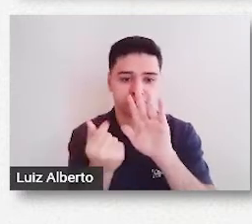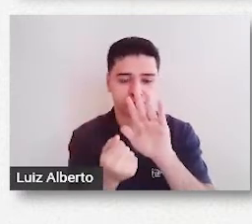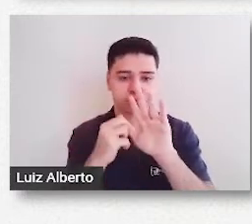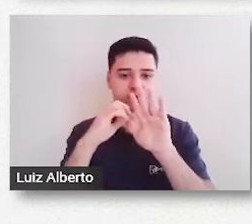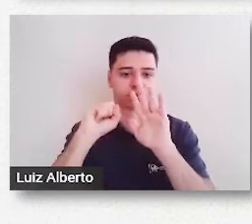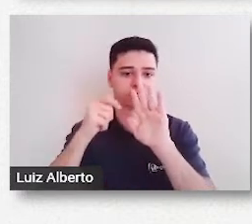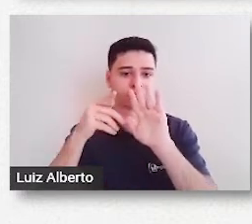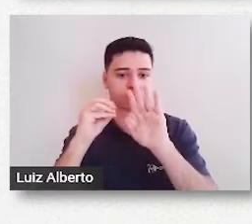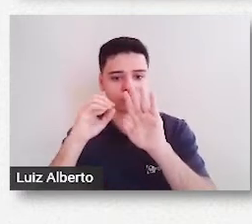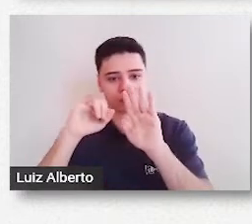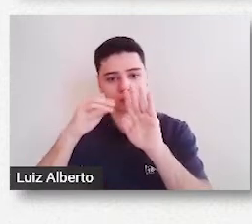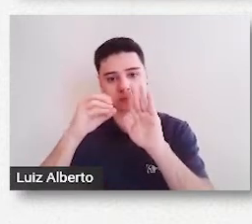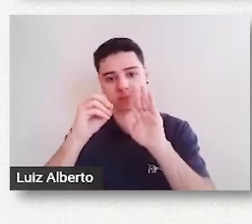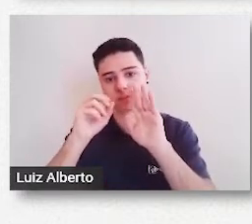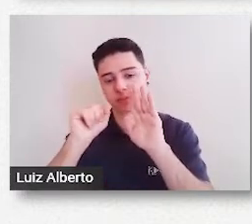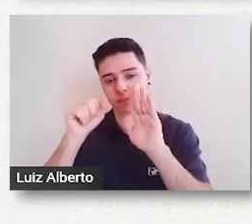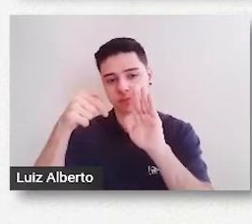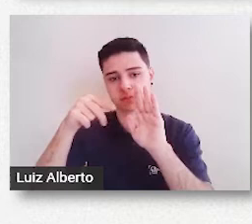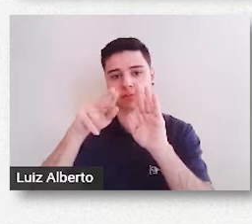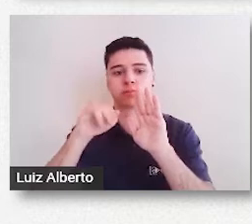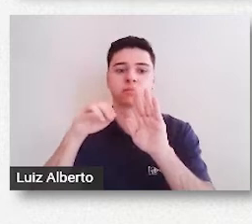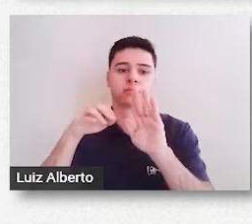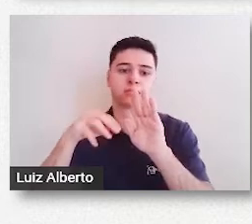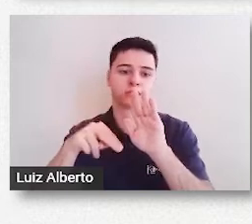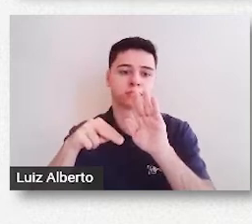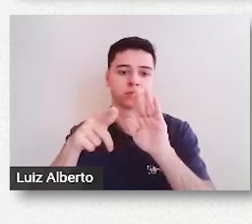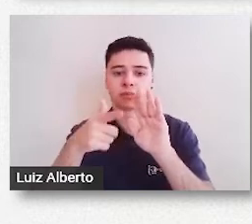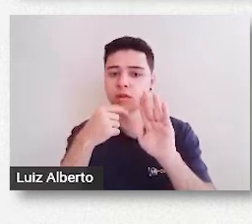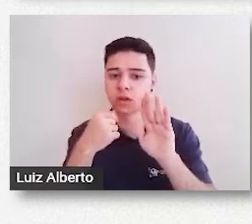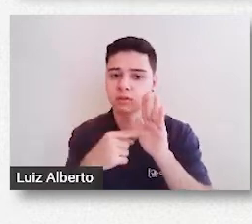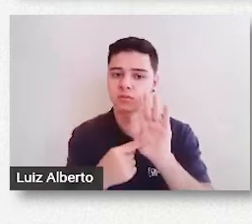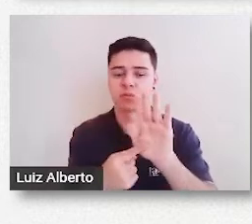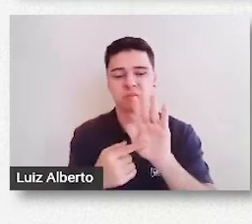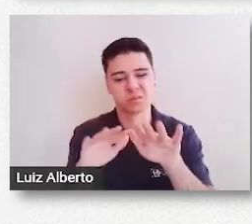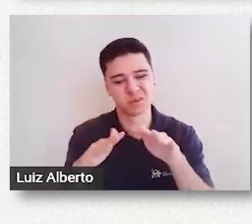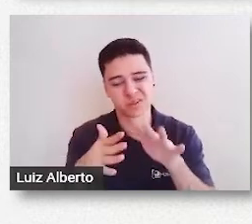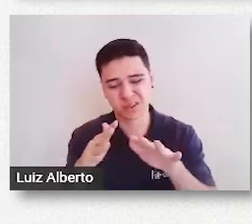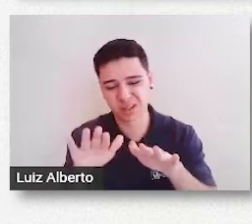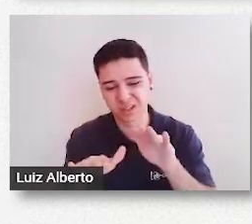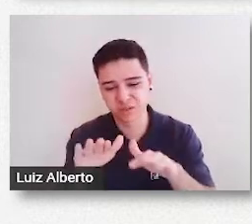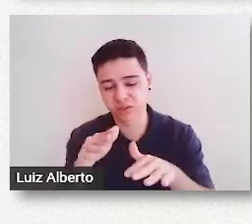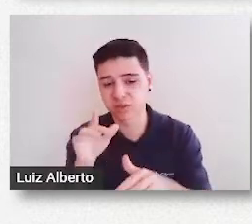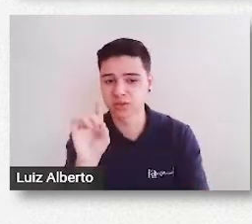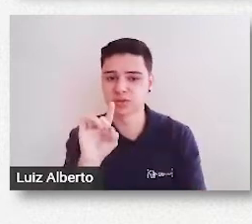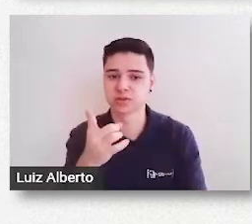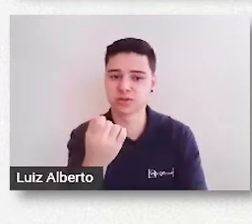Joaquim. Ele costuma aparecer mais sozinho, né? Mas aqui